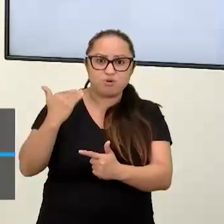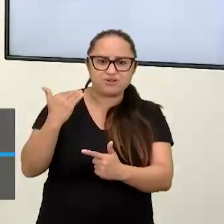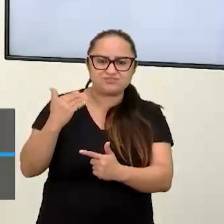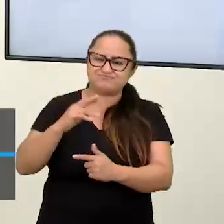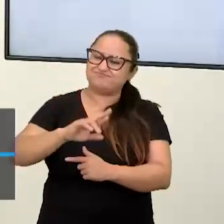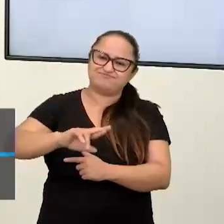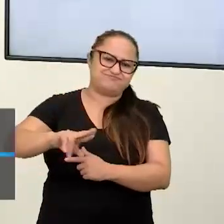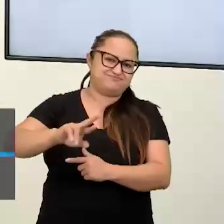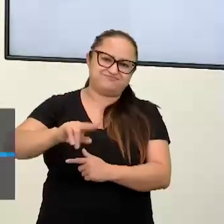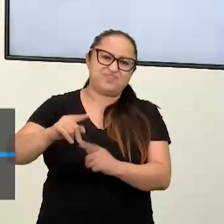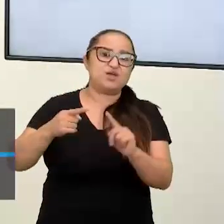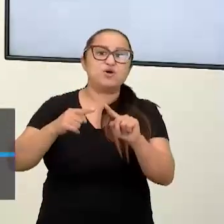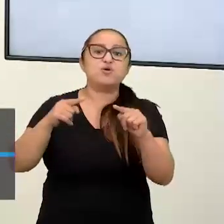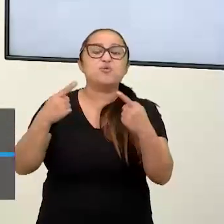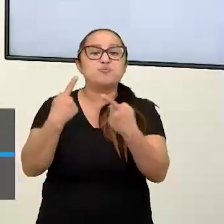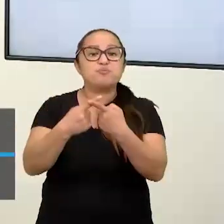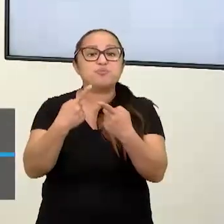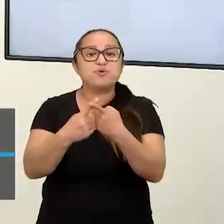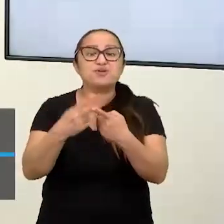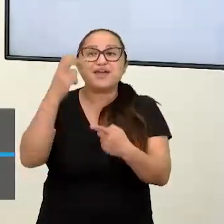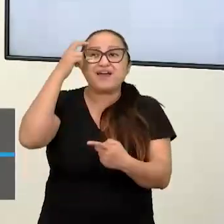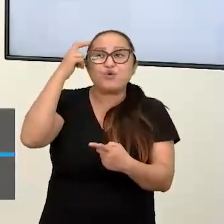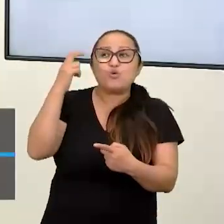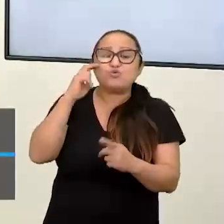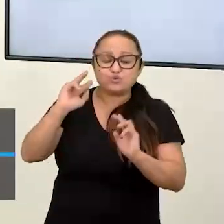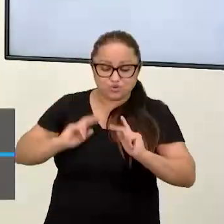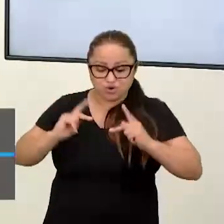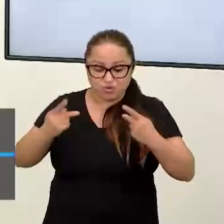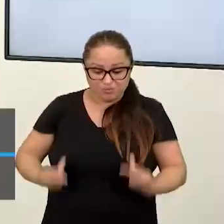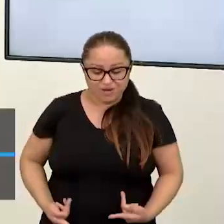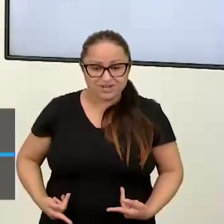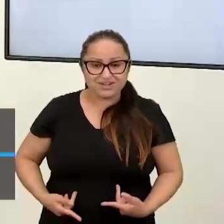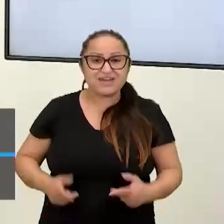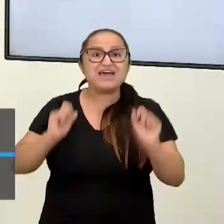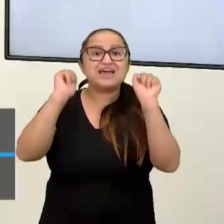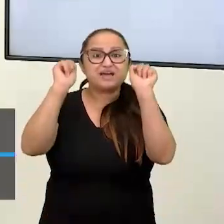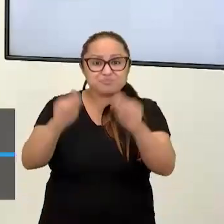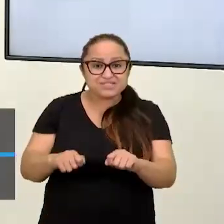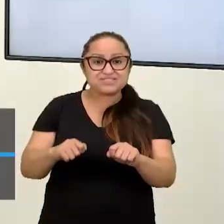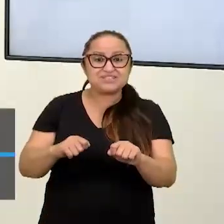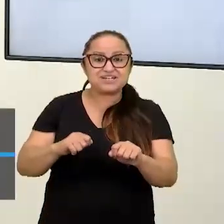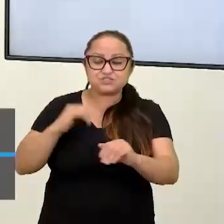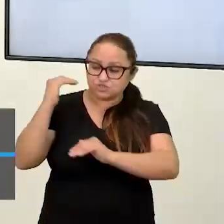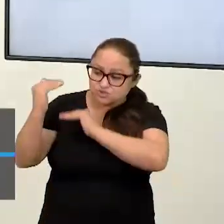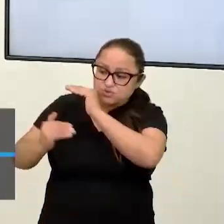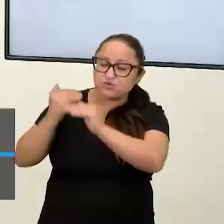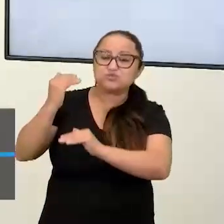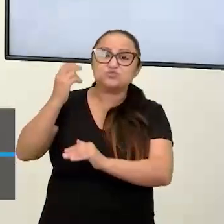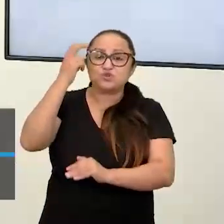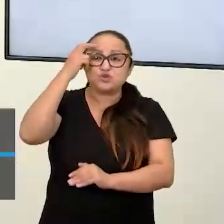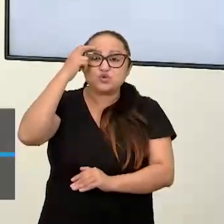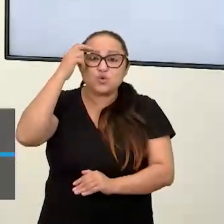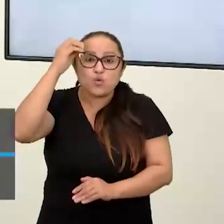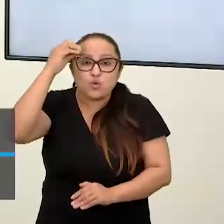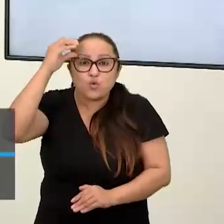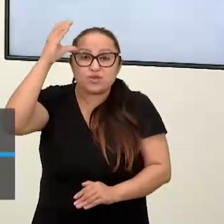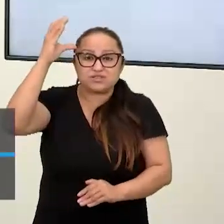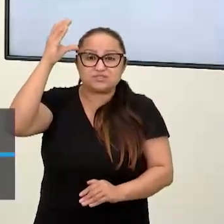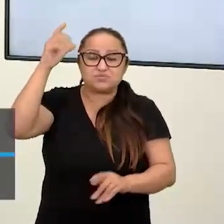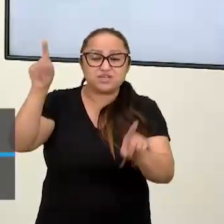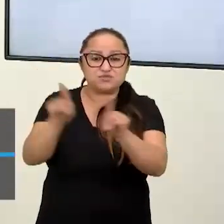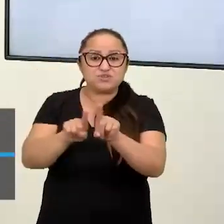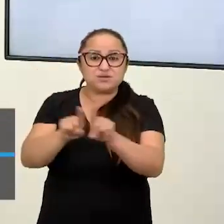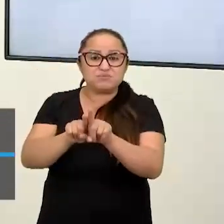transmitido porque a cultura humana ela permite não só a construção desses conhecimentos, a transmissão desses conhecimentos